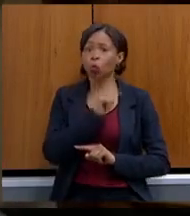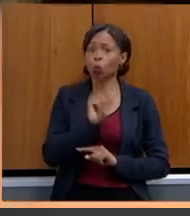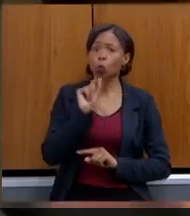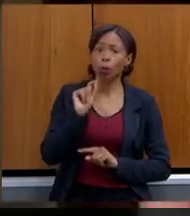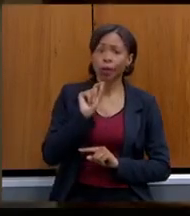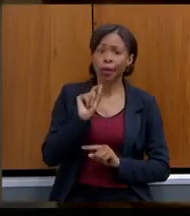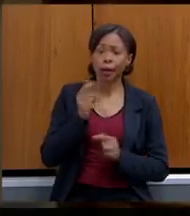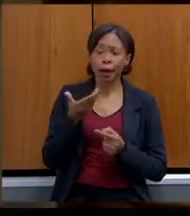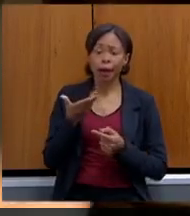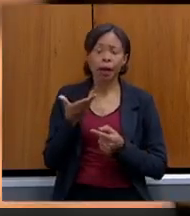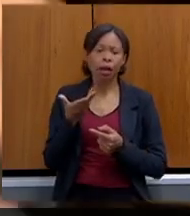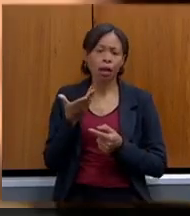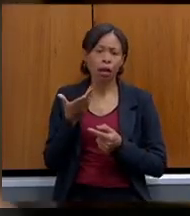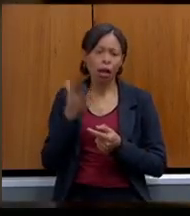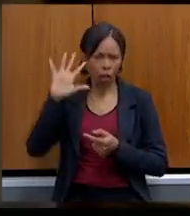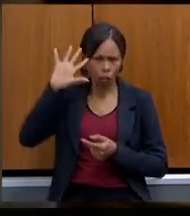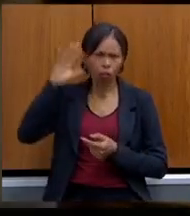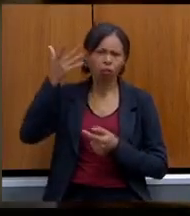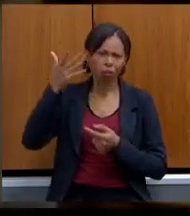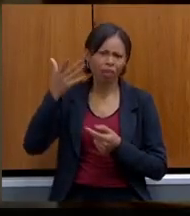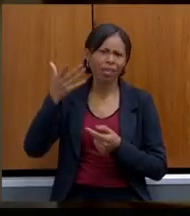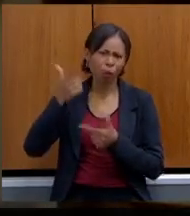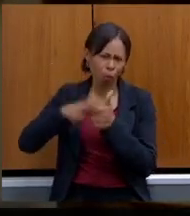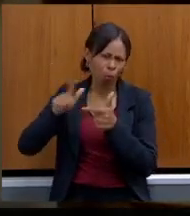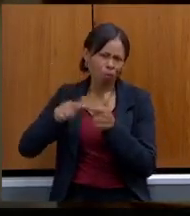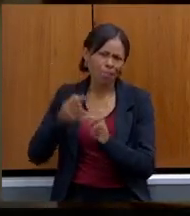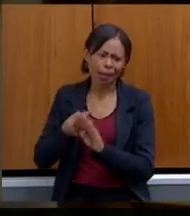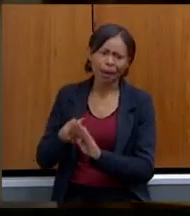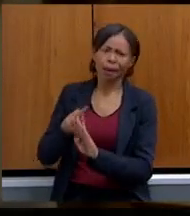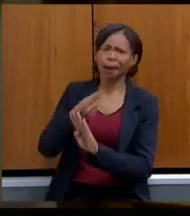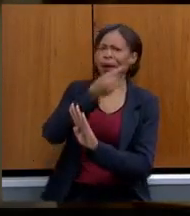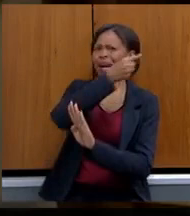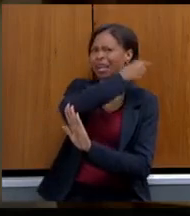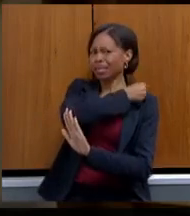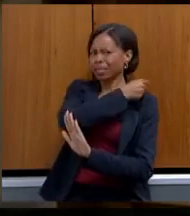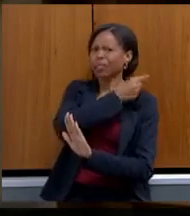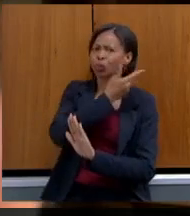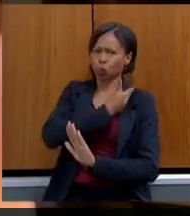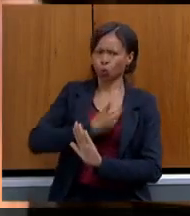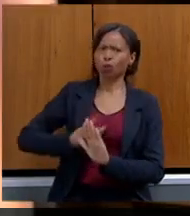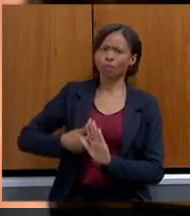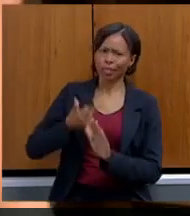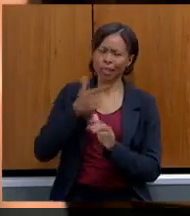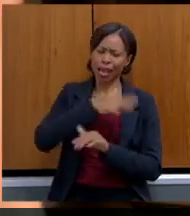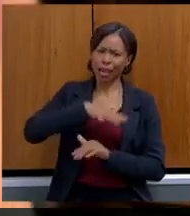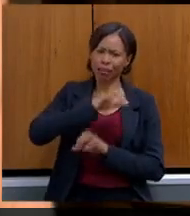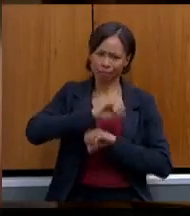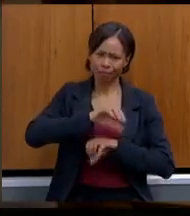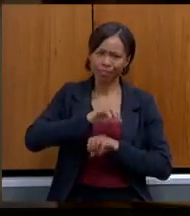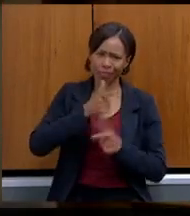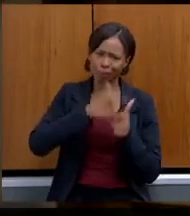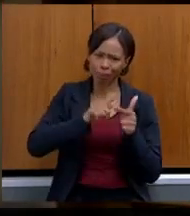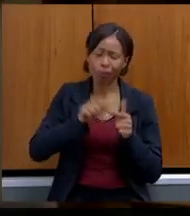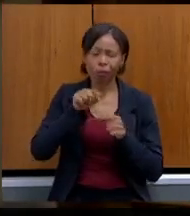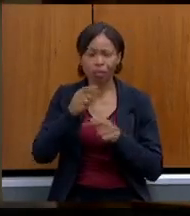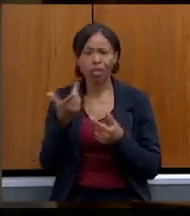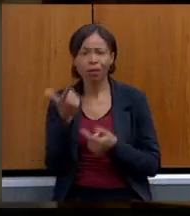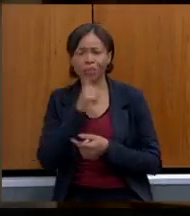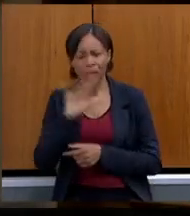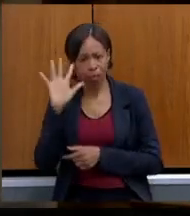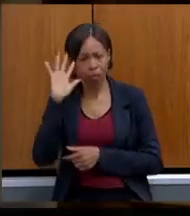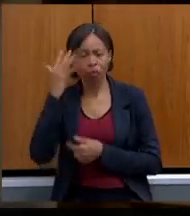teste dentro do governo passado na área da Educação de Minas Gerais e pode contar com nosso Total apoio